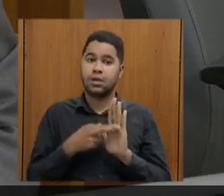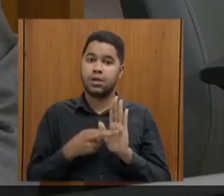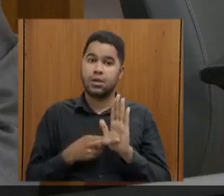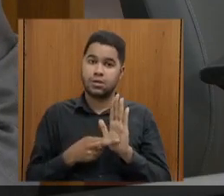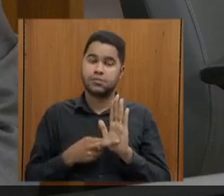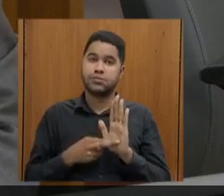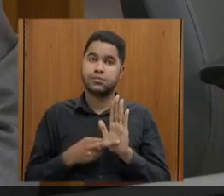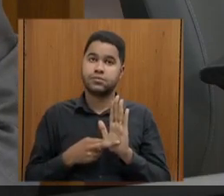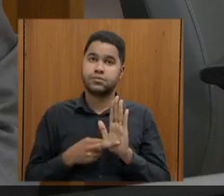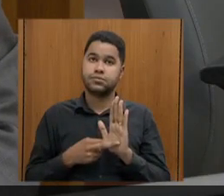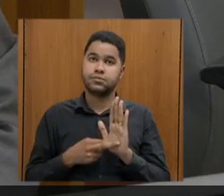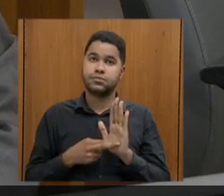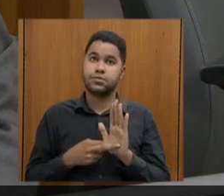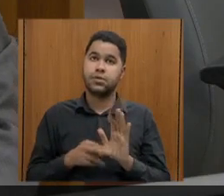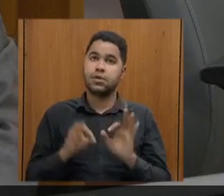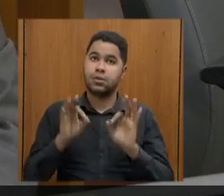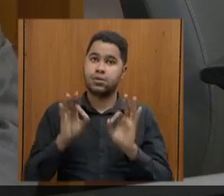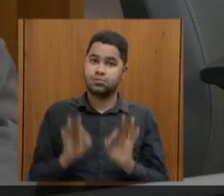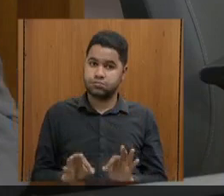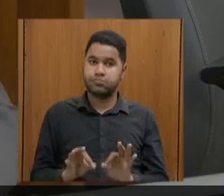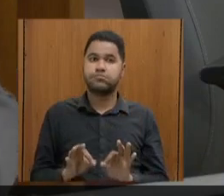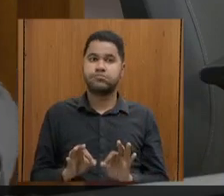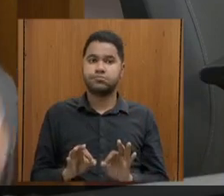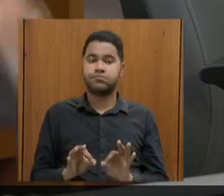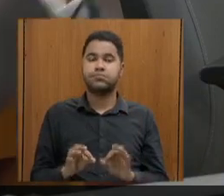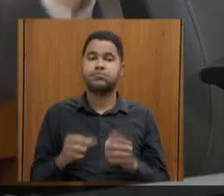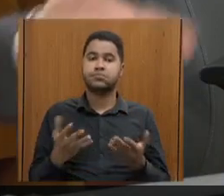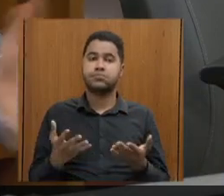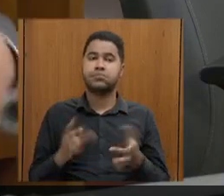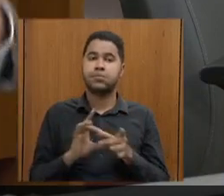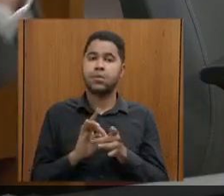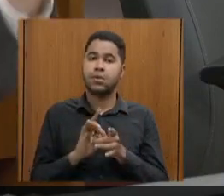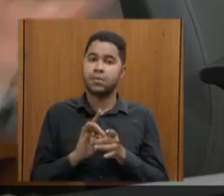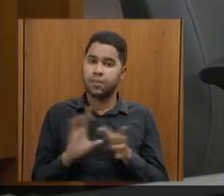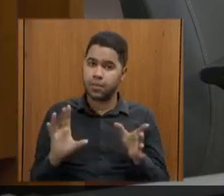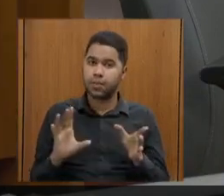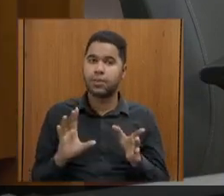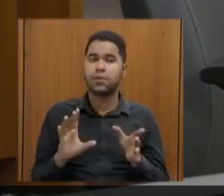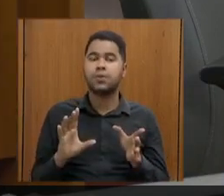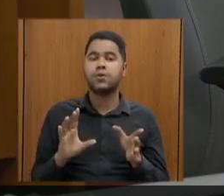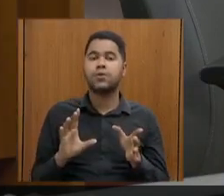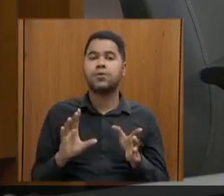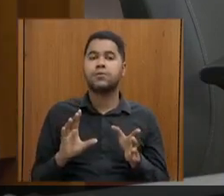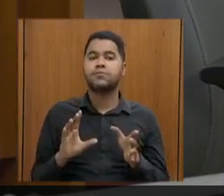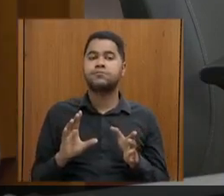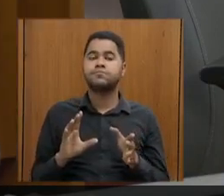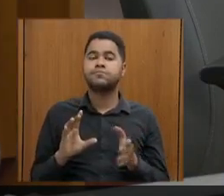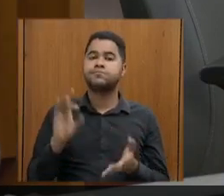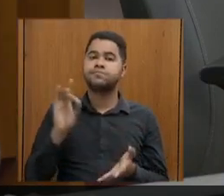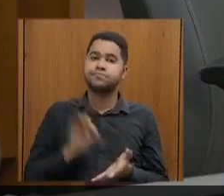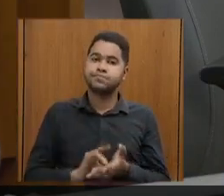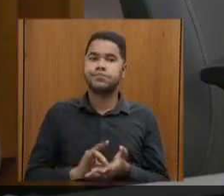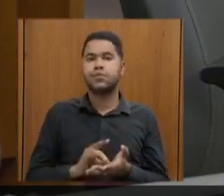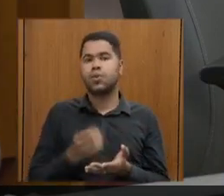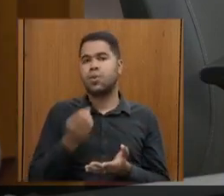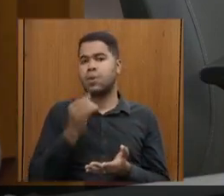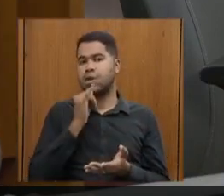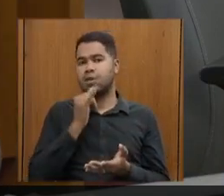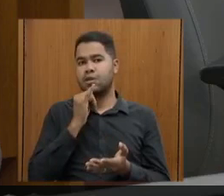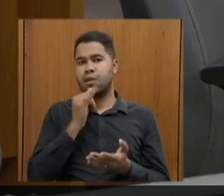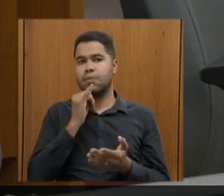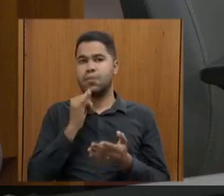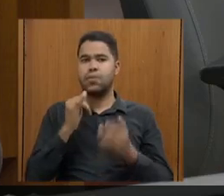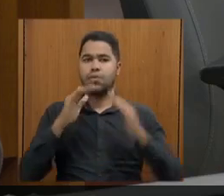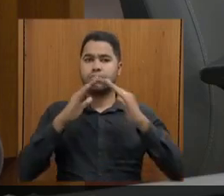de eficientização que é a que permite aí a efetivamente ou a planta solar né